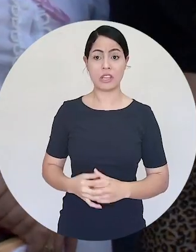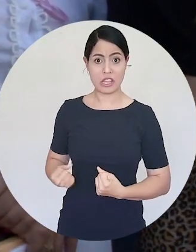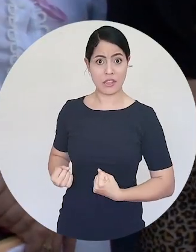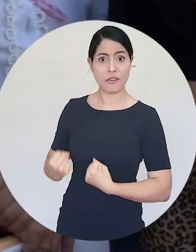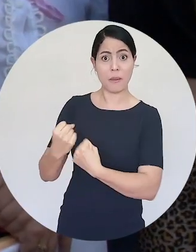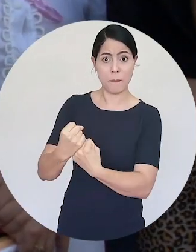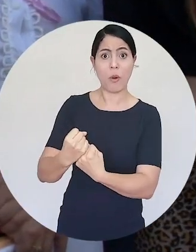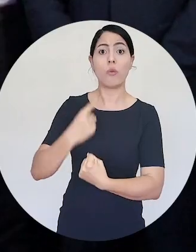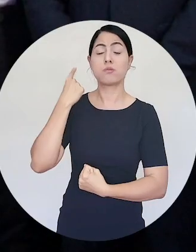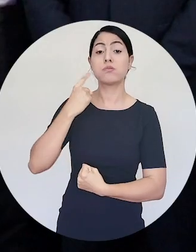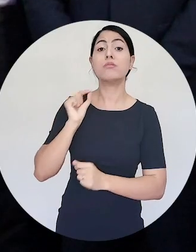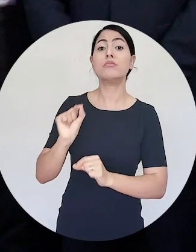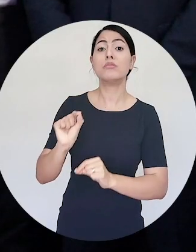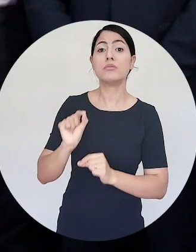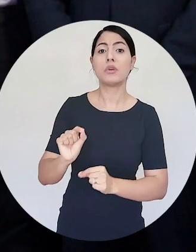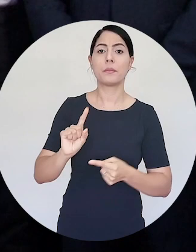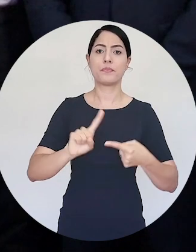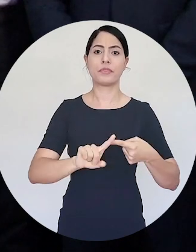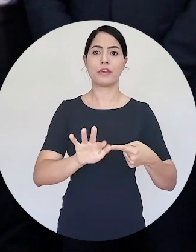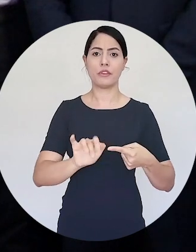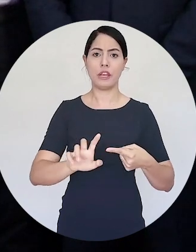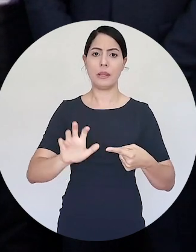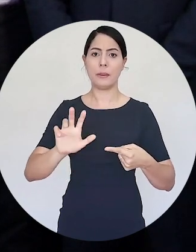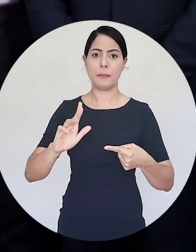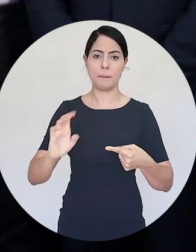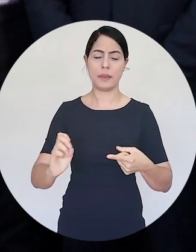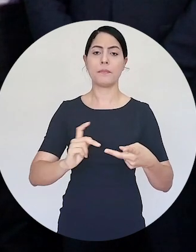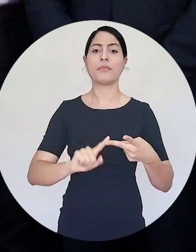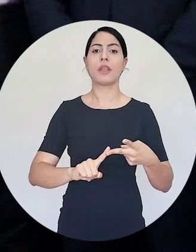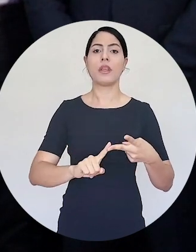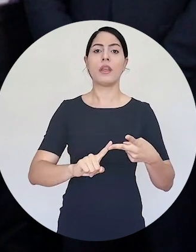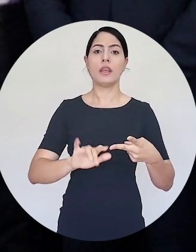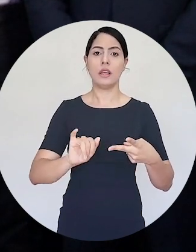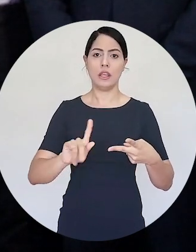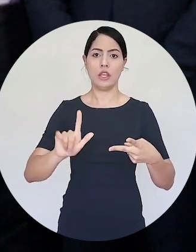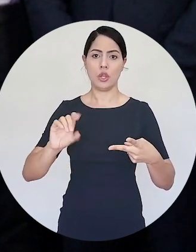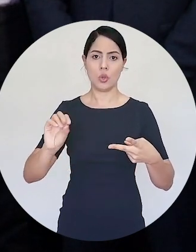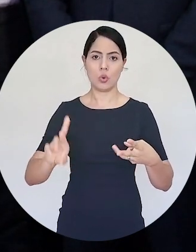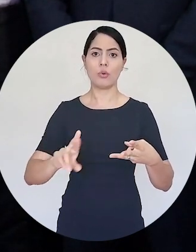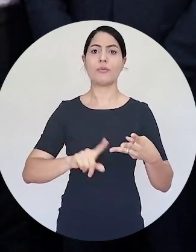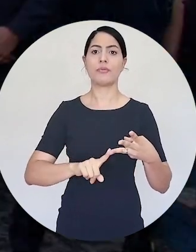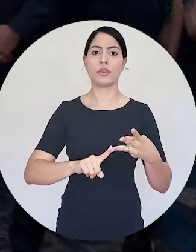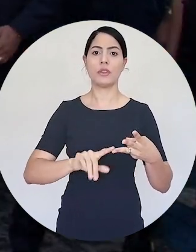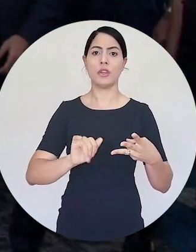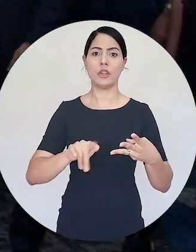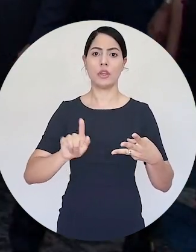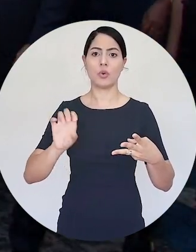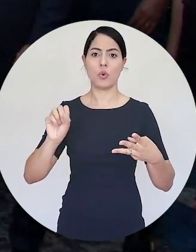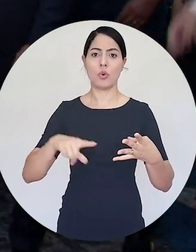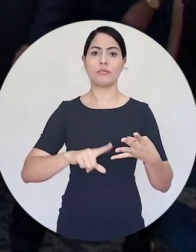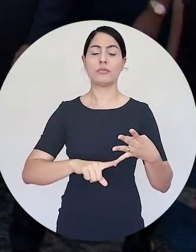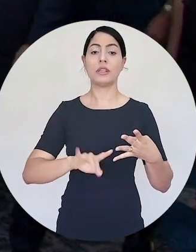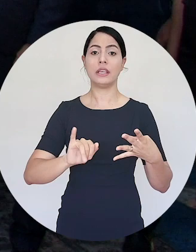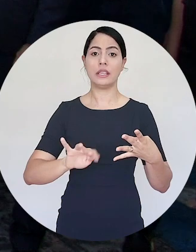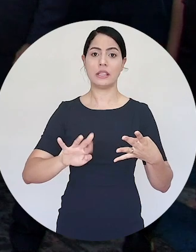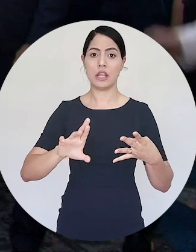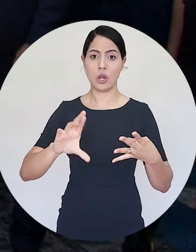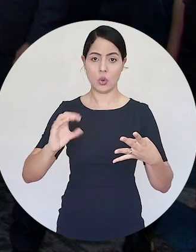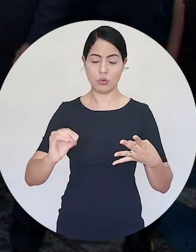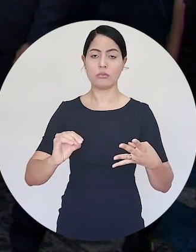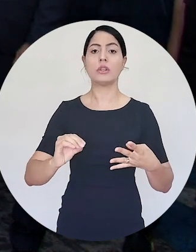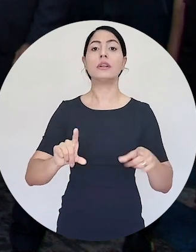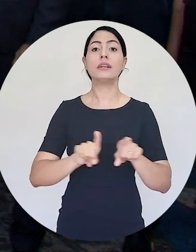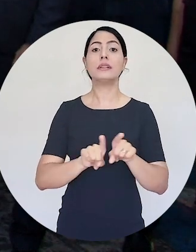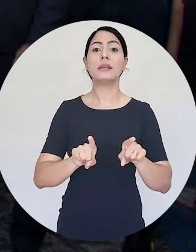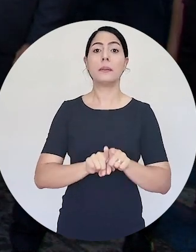Foram desagravados os advogados Felipe Leite Ribeiro Franco, Igor Guimarães Lima, Ingo Araújo Miná,